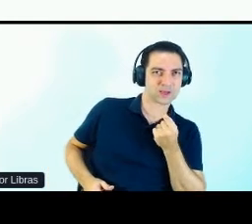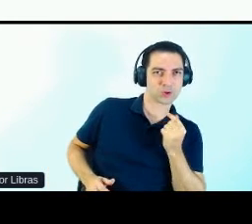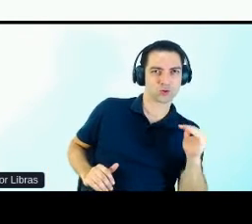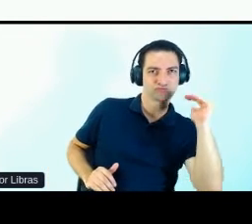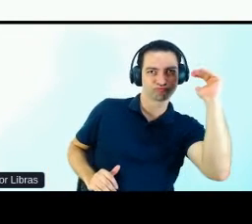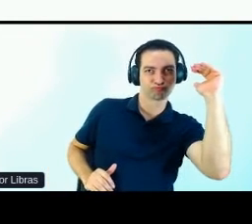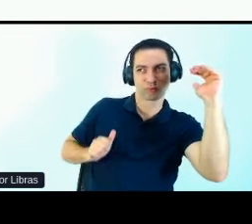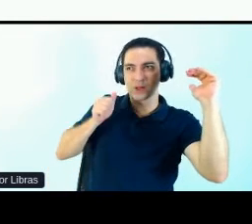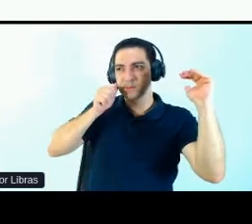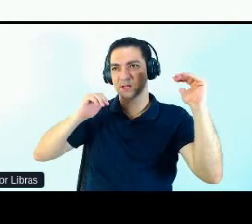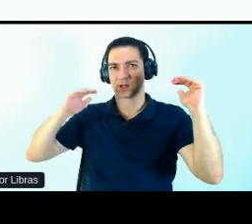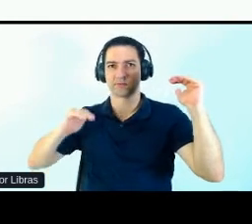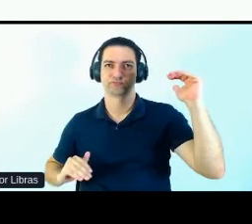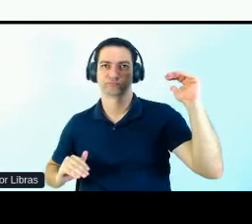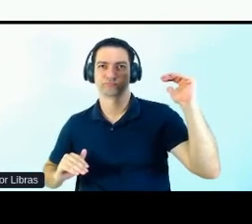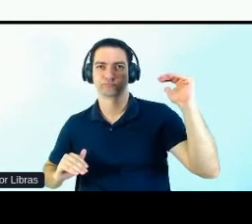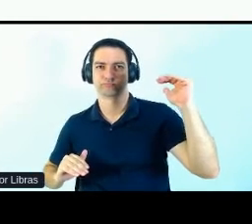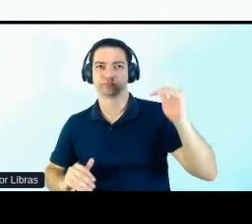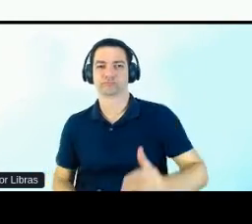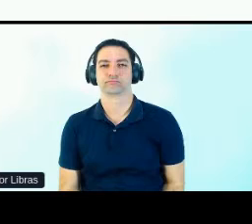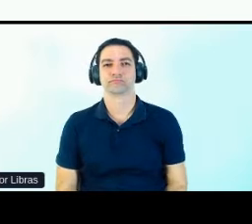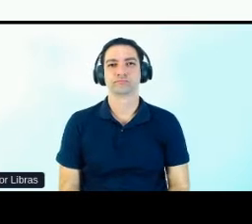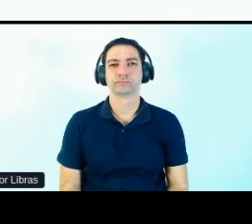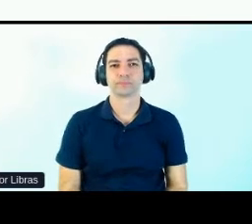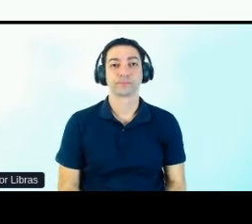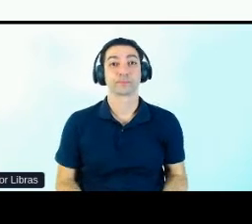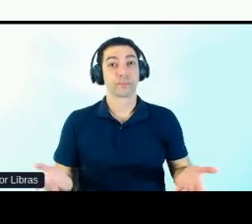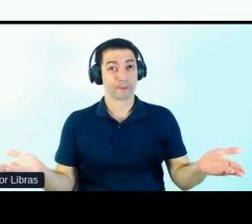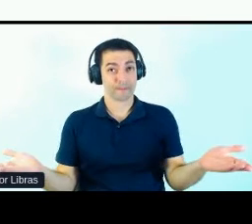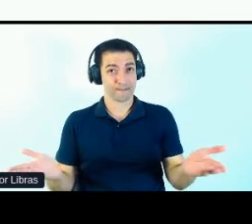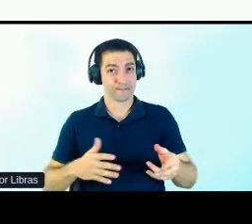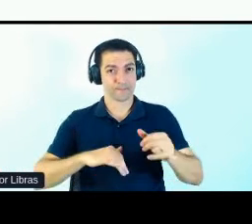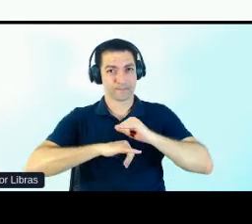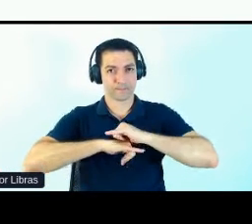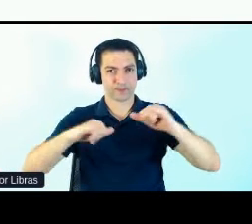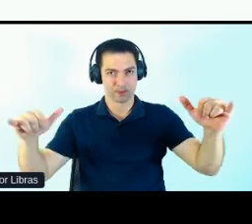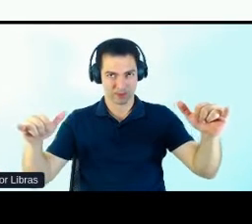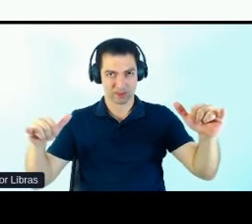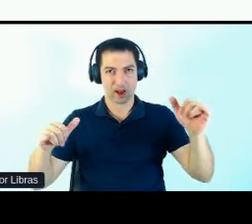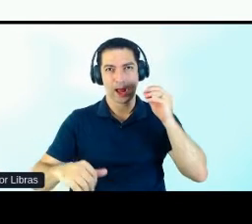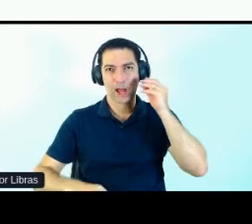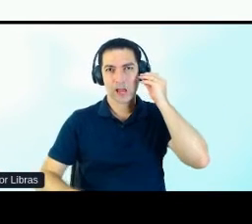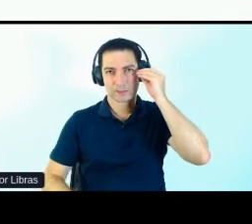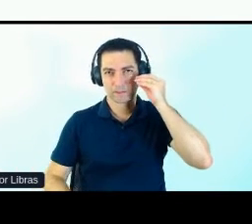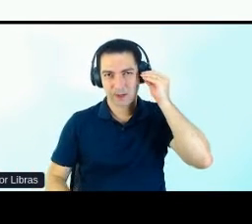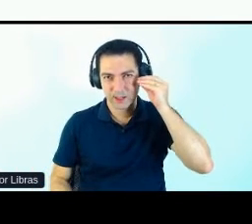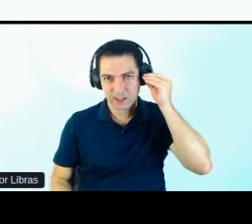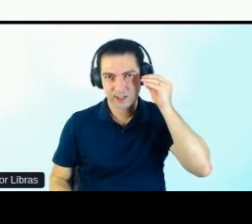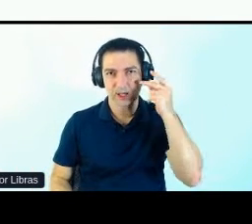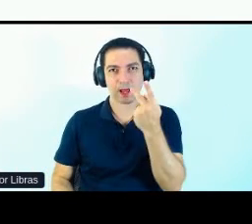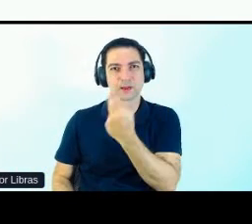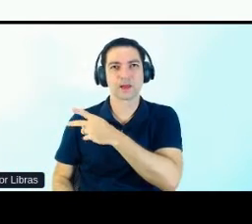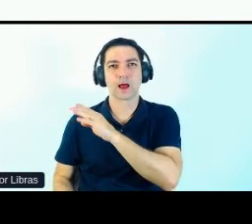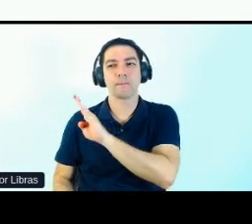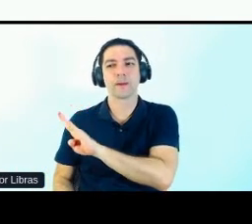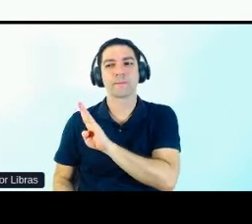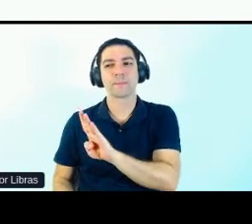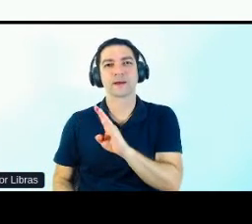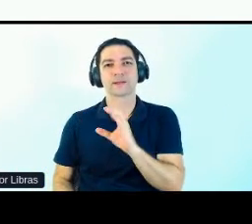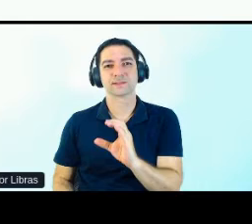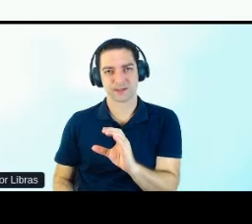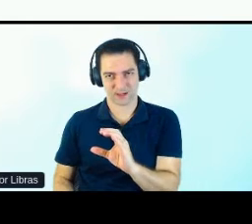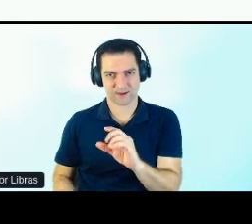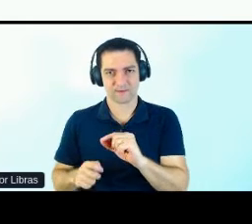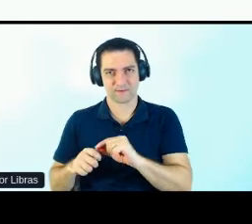E agora a gente vai contar sobre um experimento que a BBC fez aí com quatro voluntários adultos e duas crianças